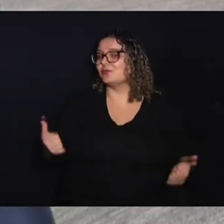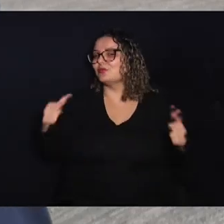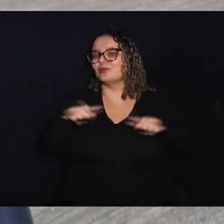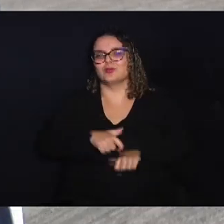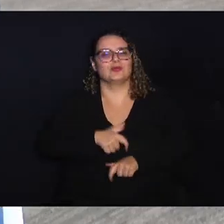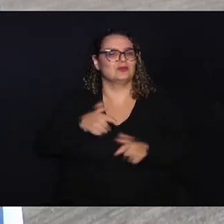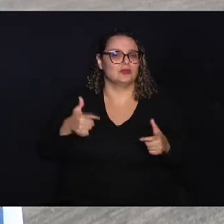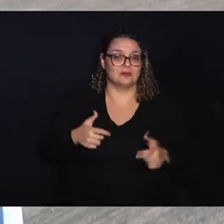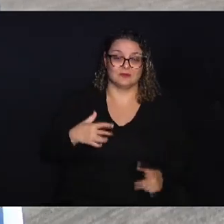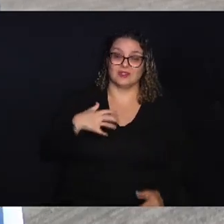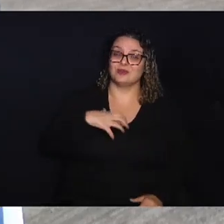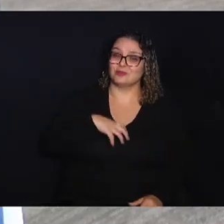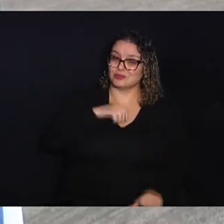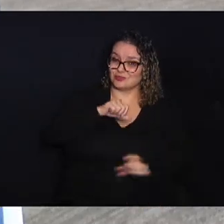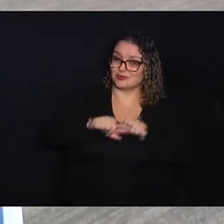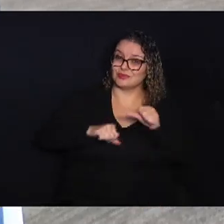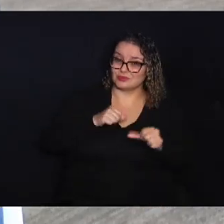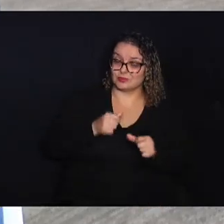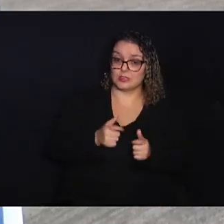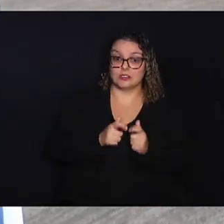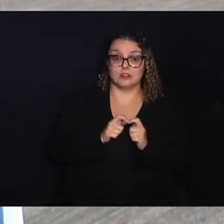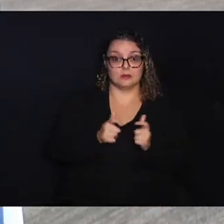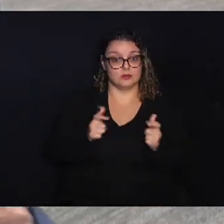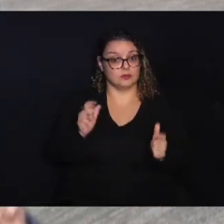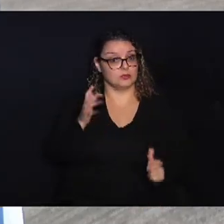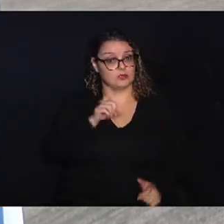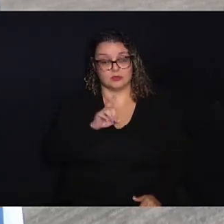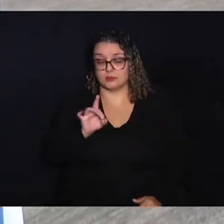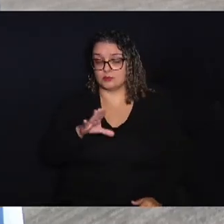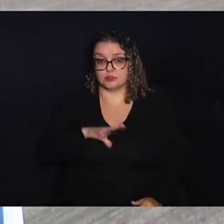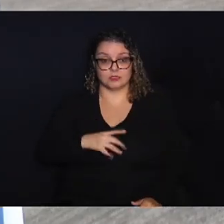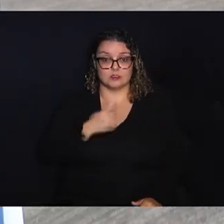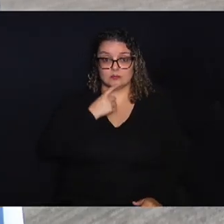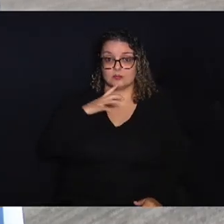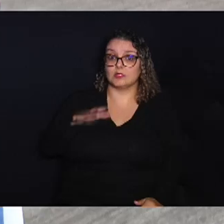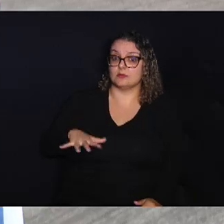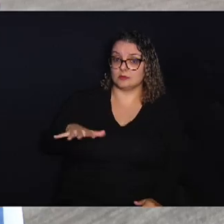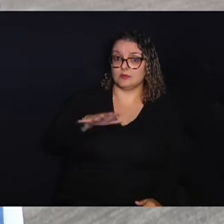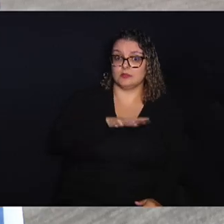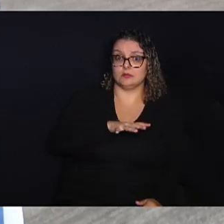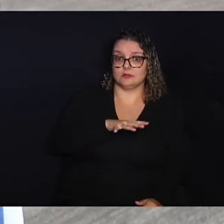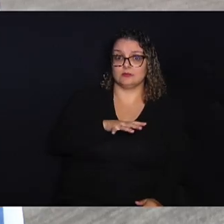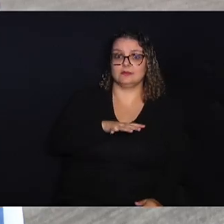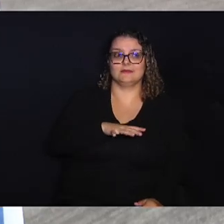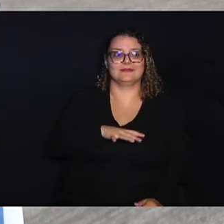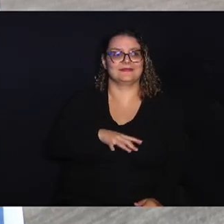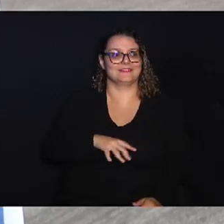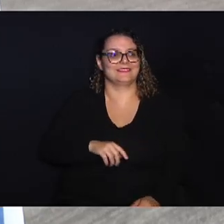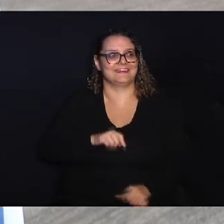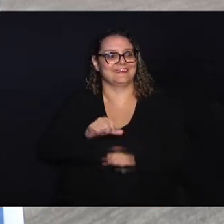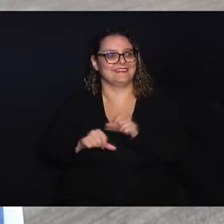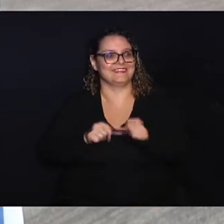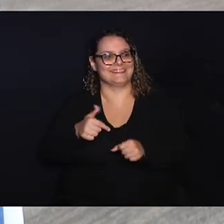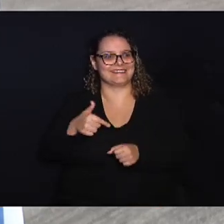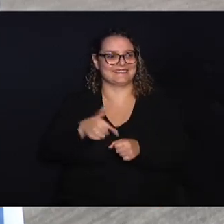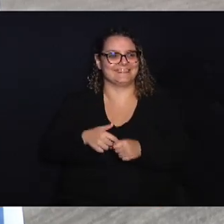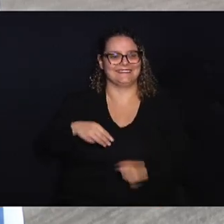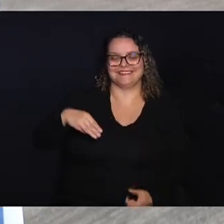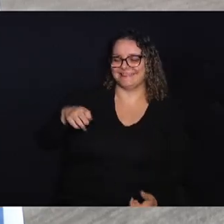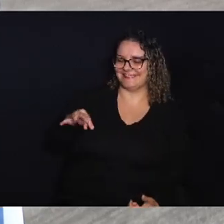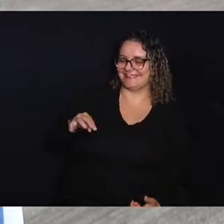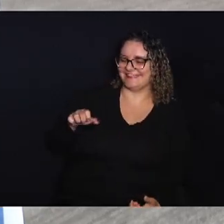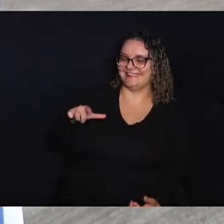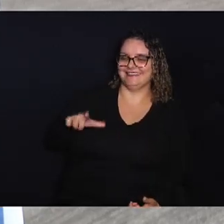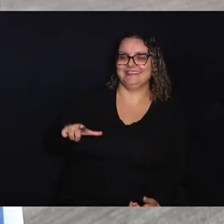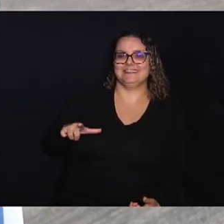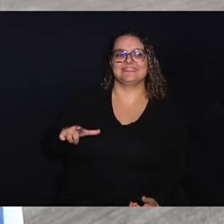uma forma de adulteração que tem crescido, não só em Campinas, na região, que é a adulteração por metanol. O